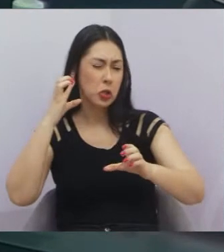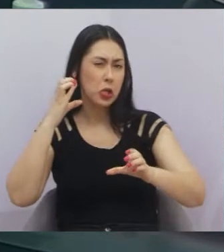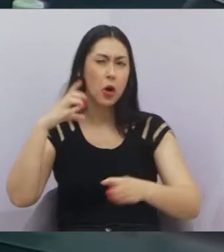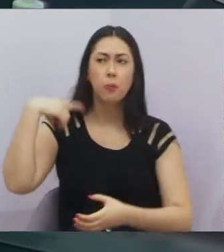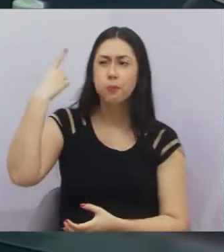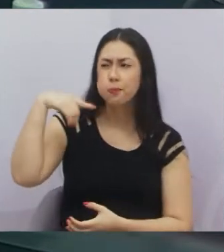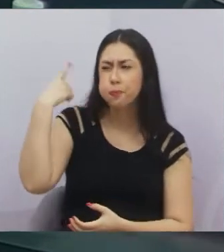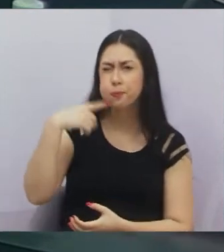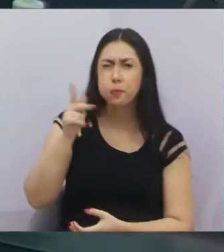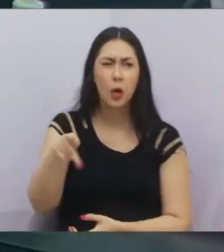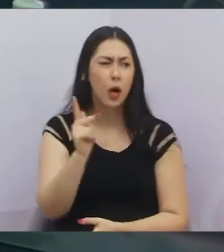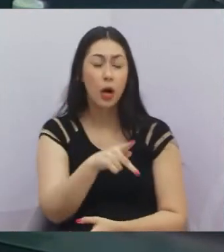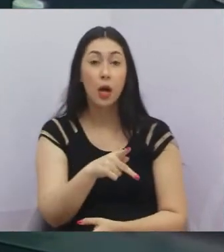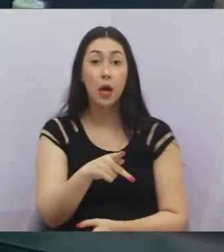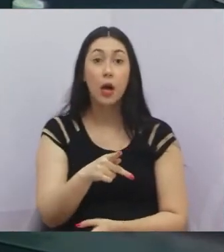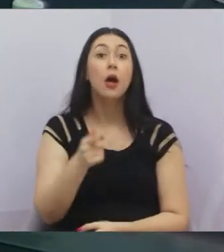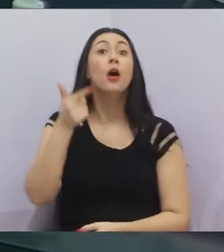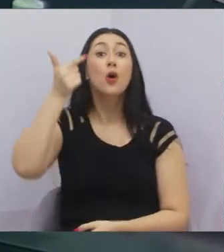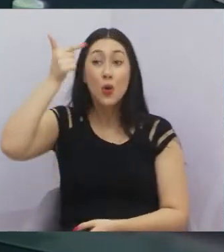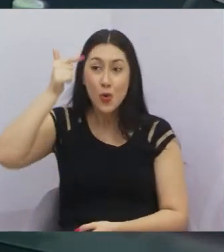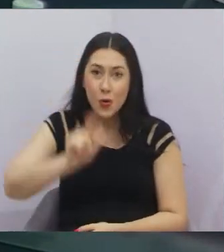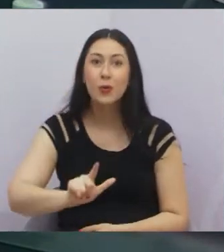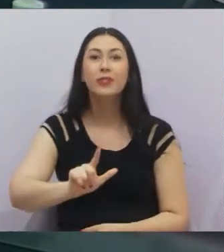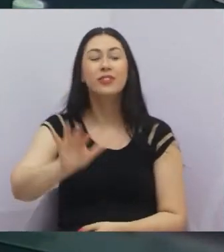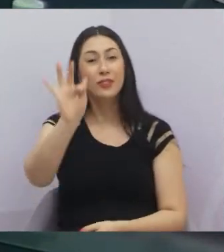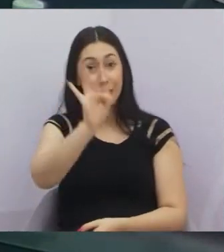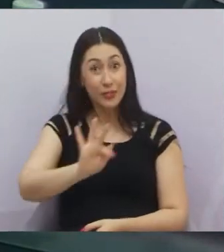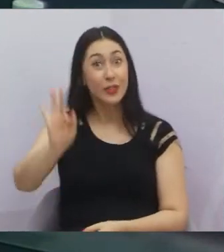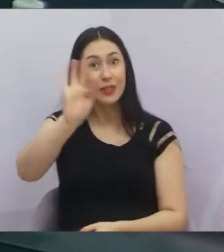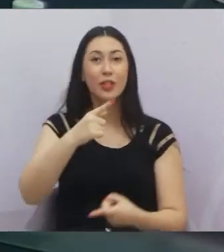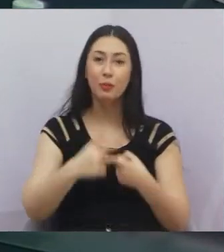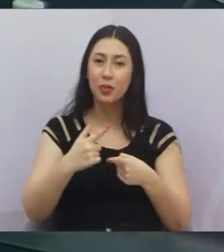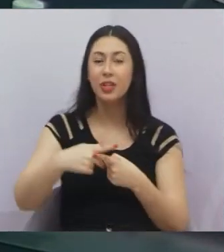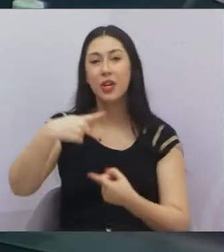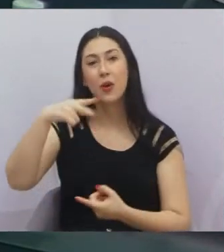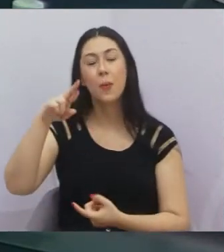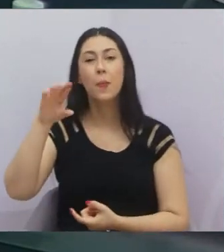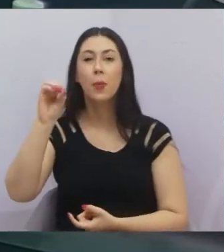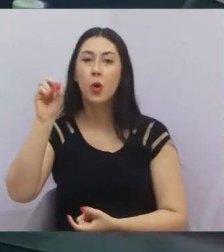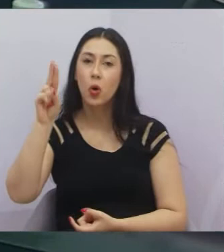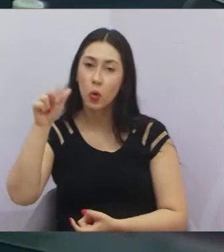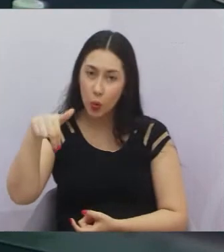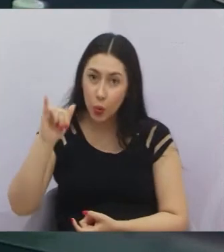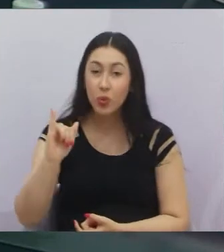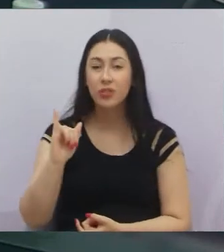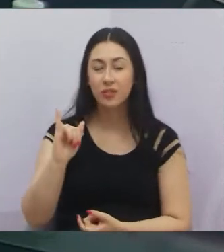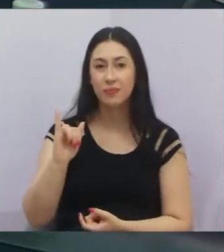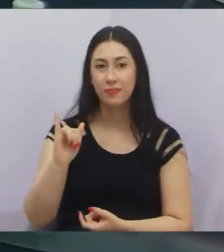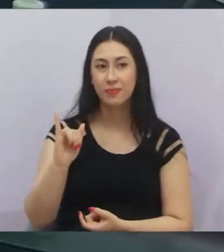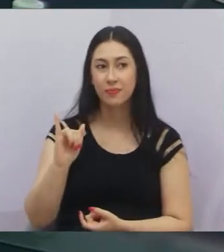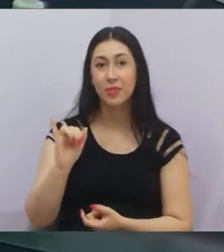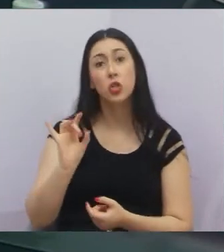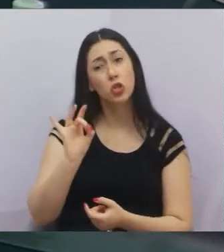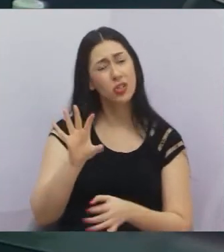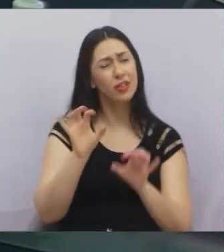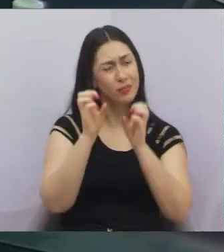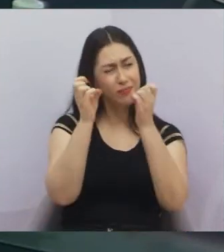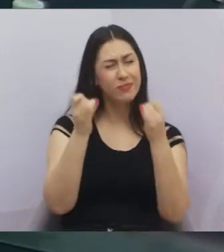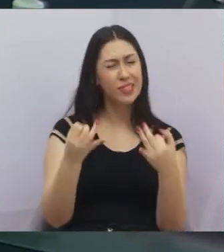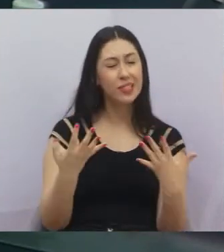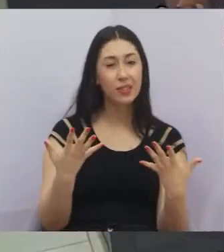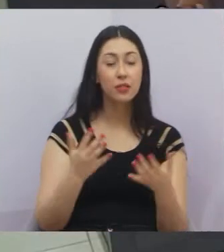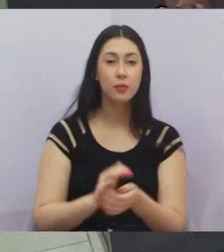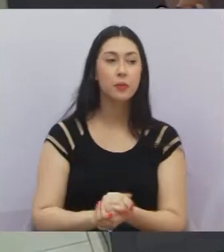de Jornalismo, Pedagogia, foram inseridas por meio desse programa. que é o ProUni. Só a título de esclarecimento, senhor